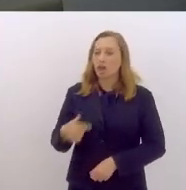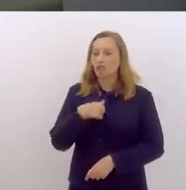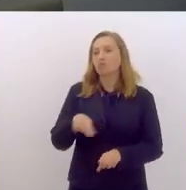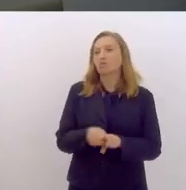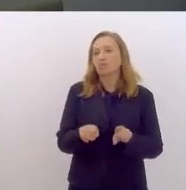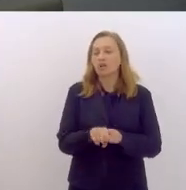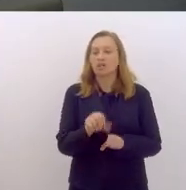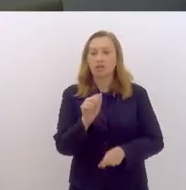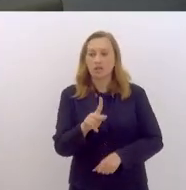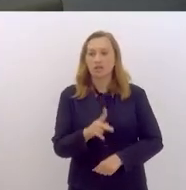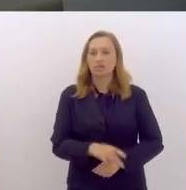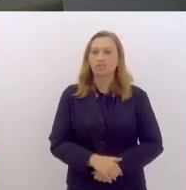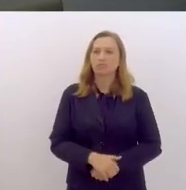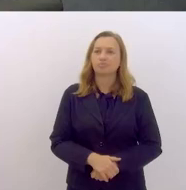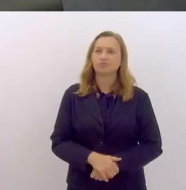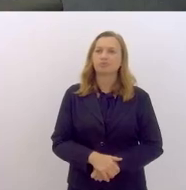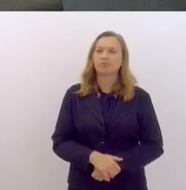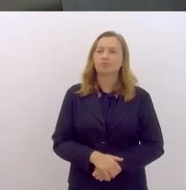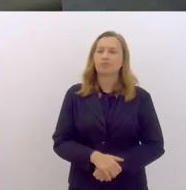Ok.